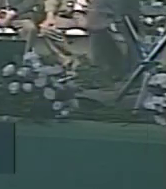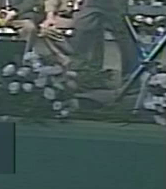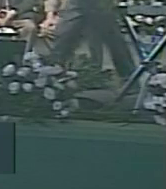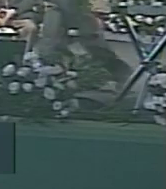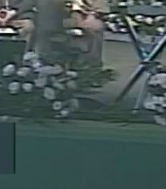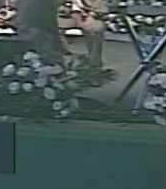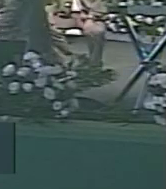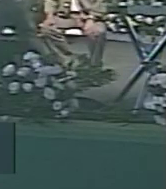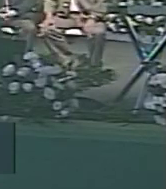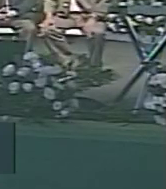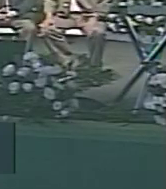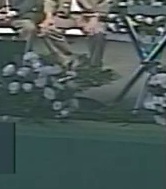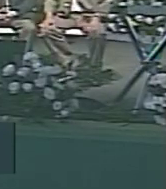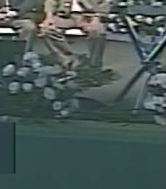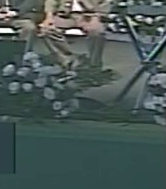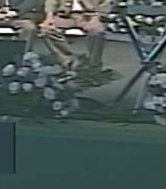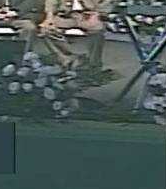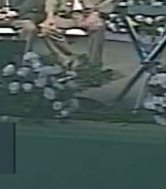Obrigado.